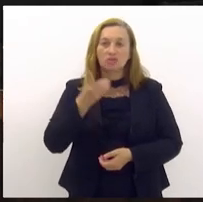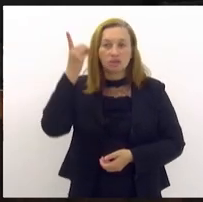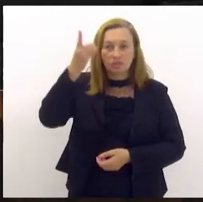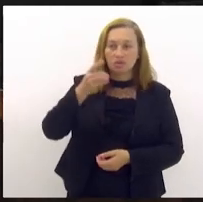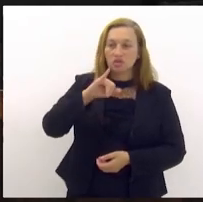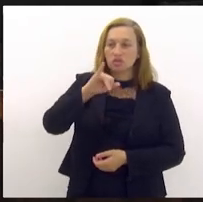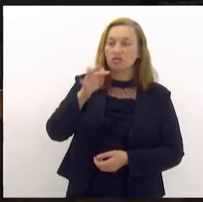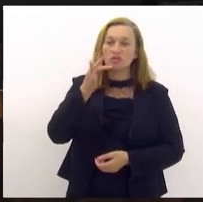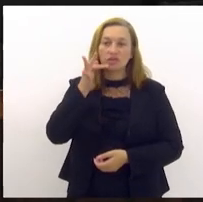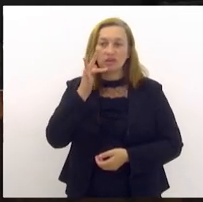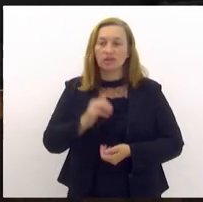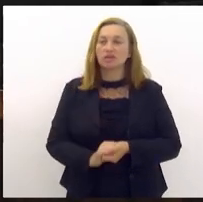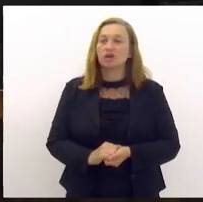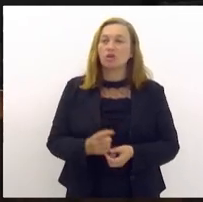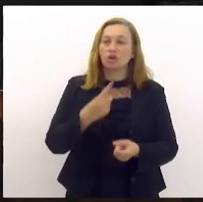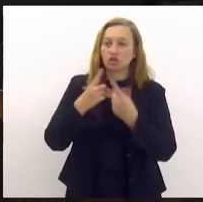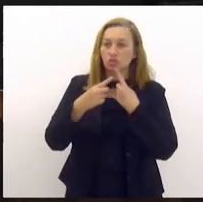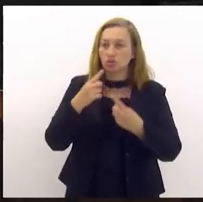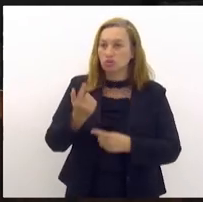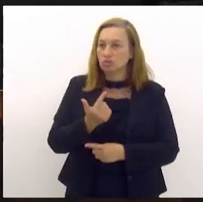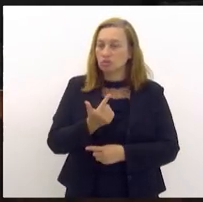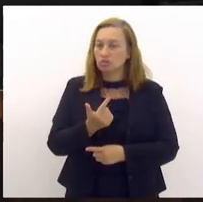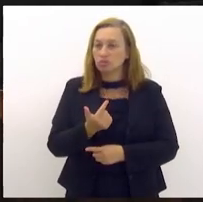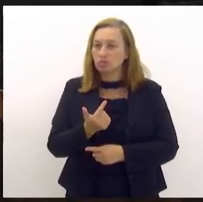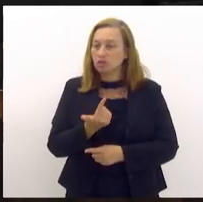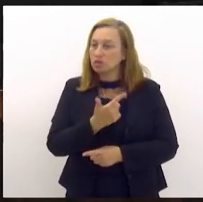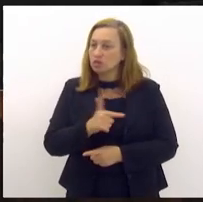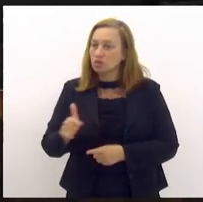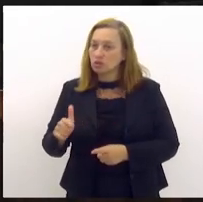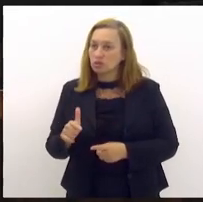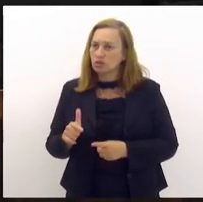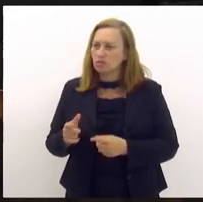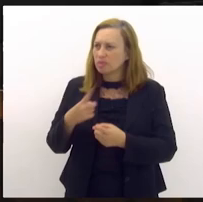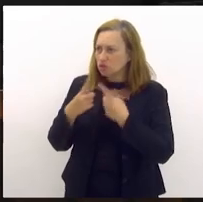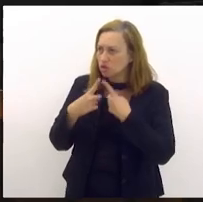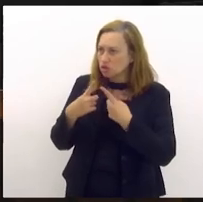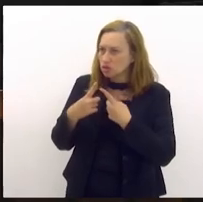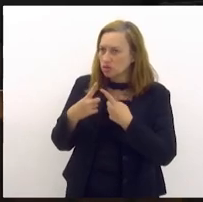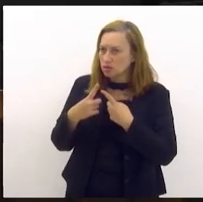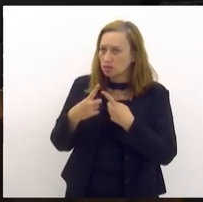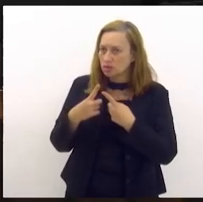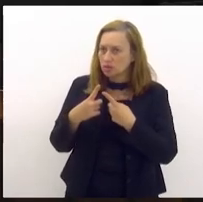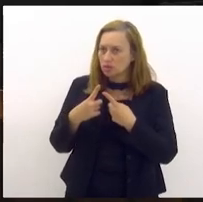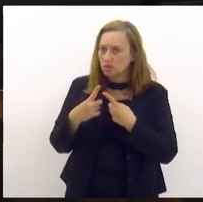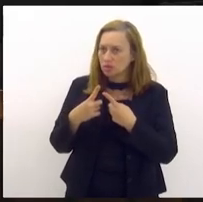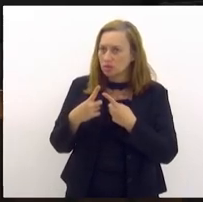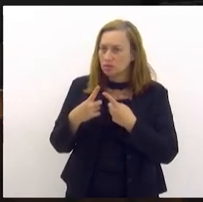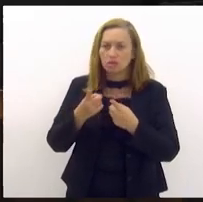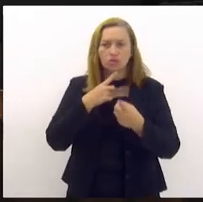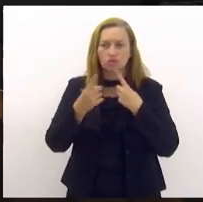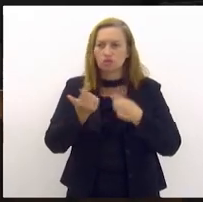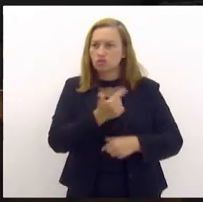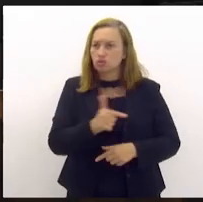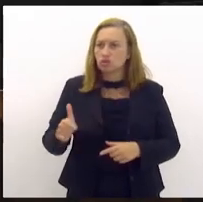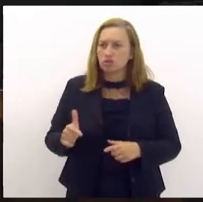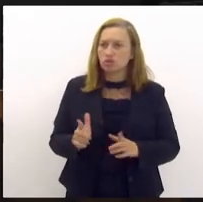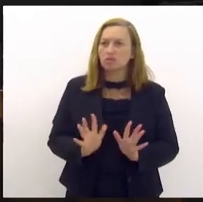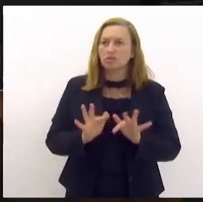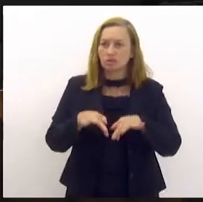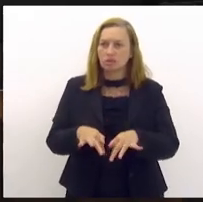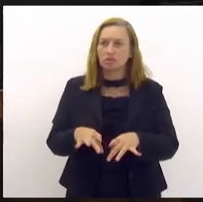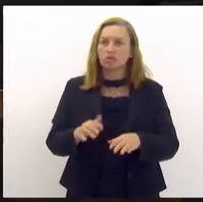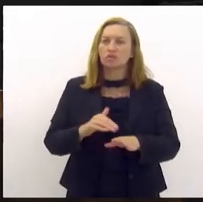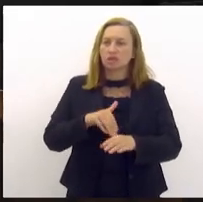Jorge Felipe Neto. Em discussão, não havendo para discutir, não haver que ele queira discutir,